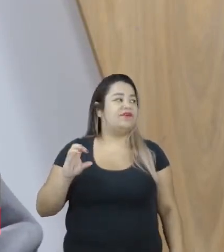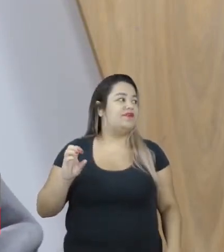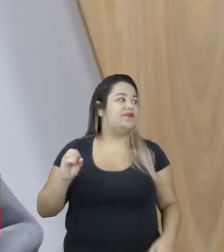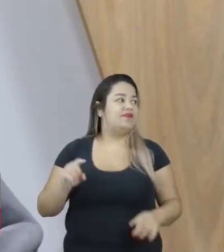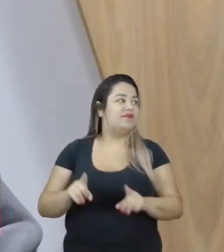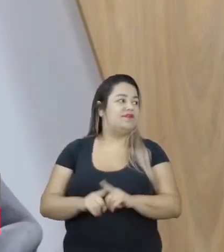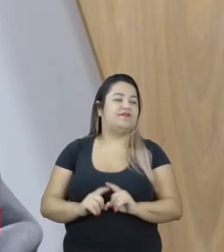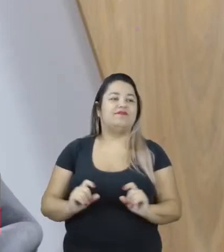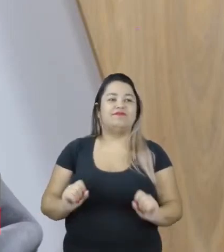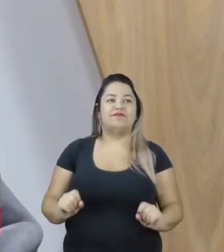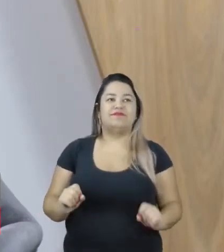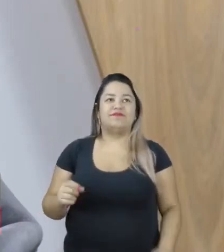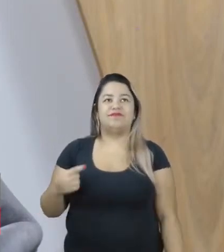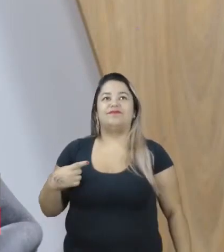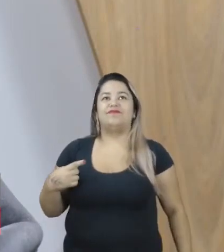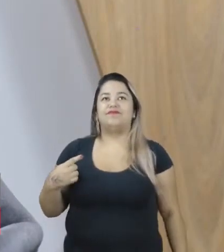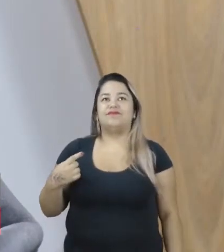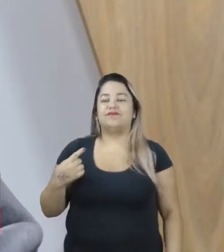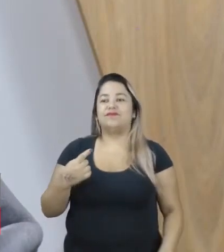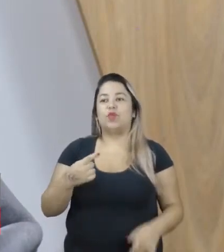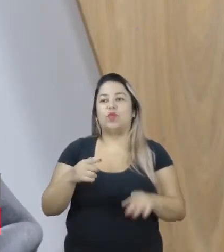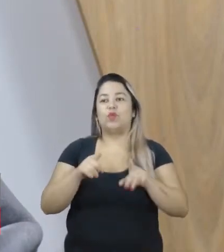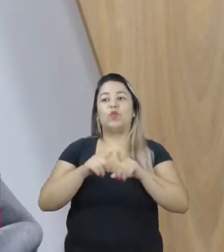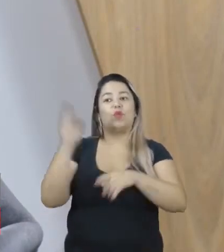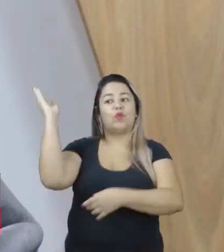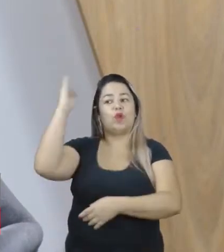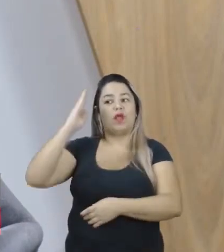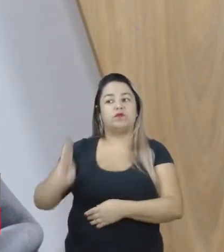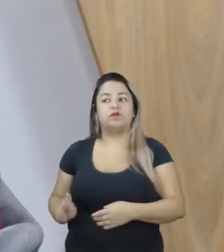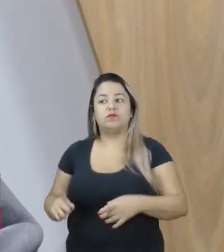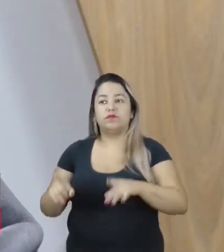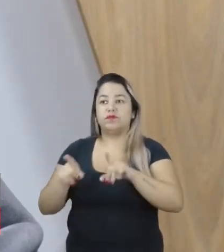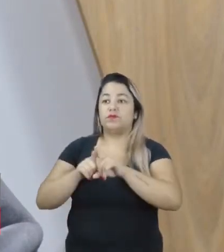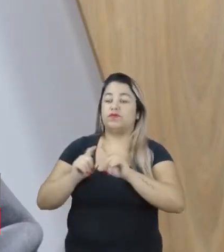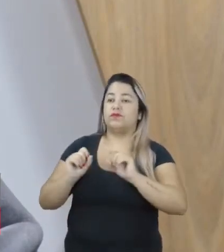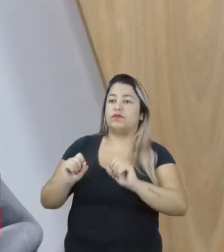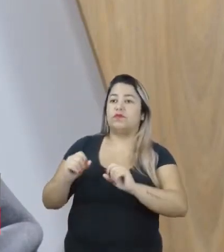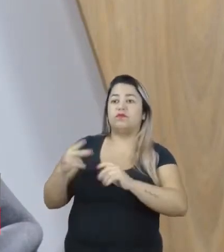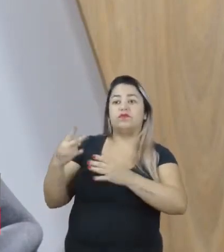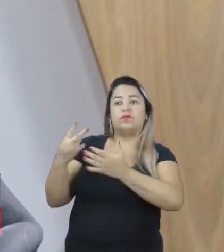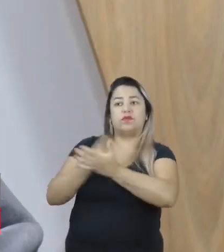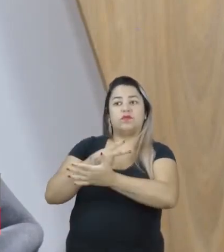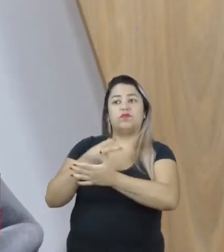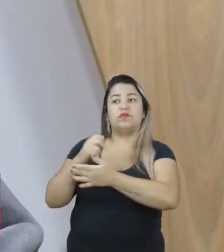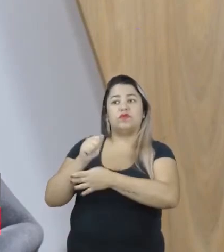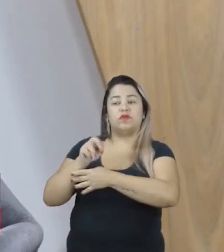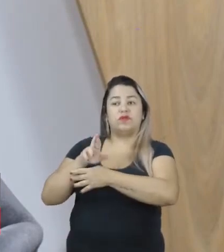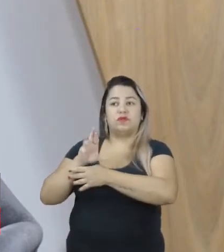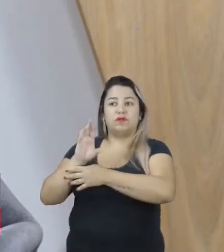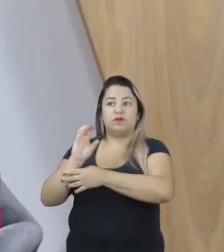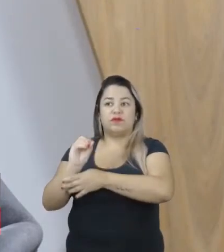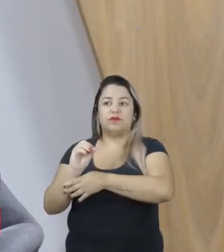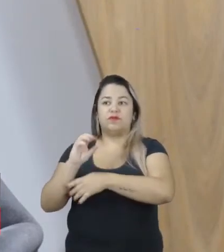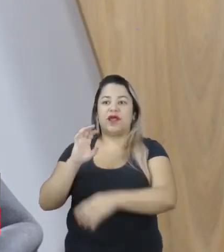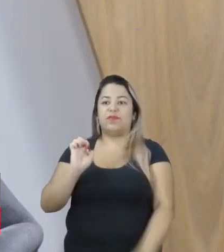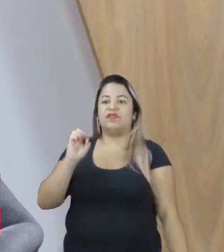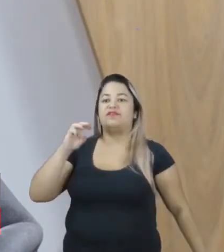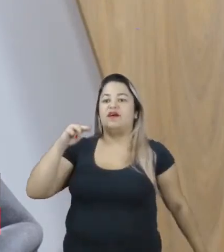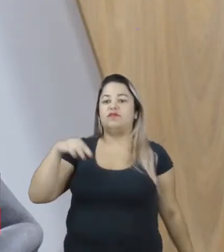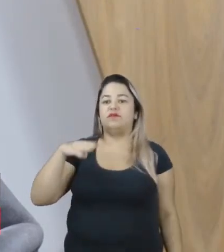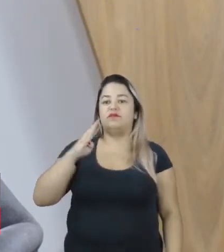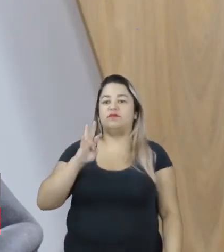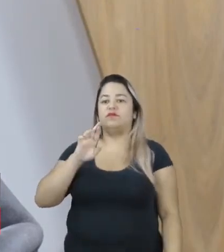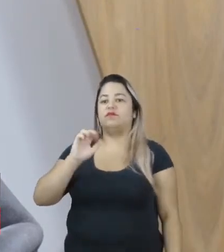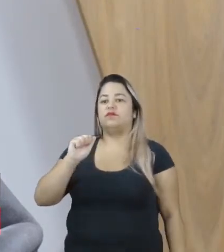ele tem total consciência de que o centro-oeste brasileiro só virou uma potência de agronegócio por conta da Embrapa. foi um desenvolvimento